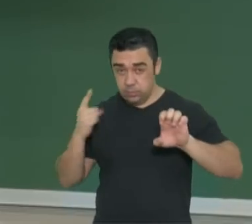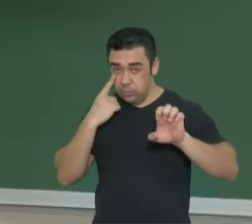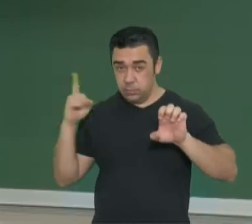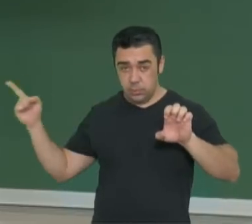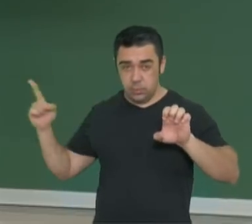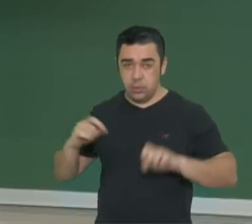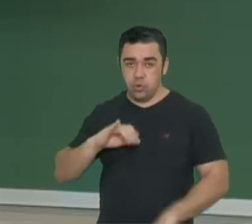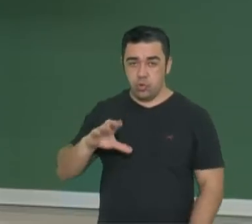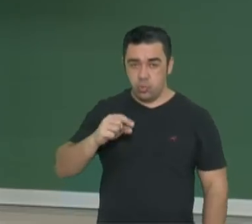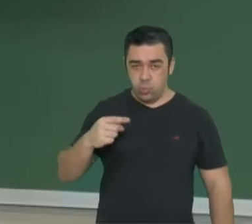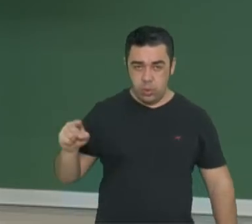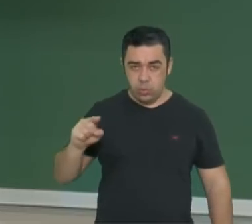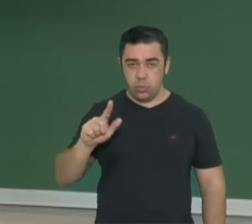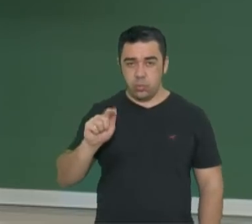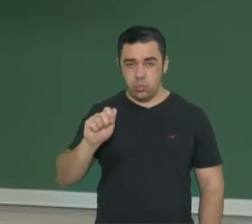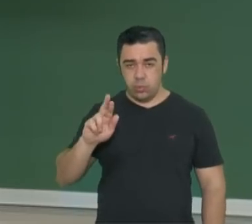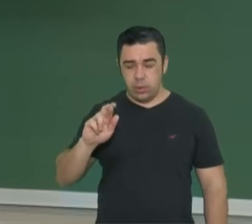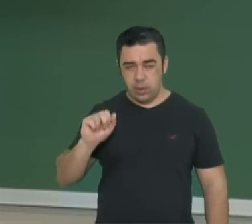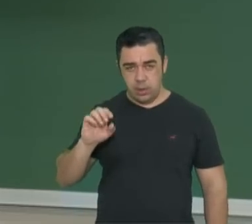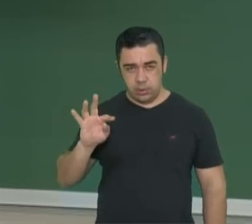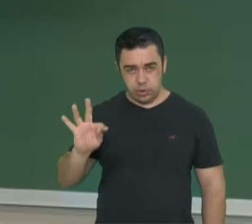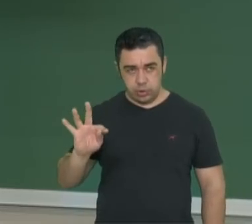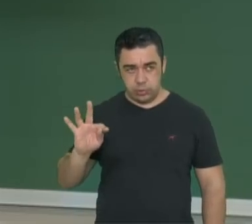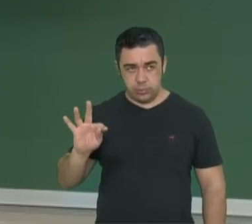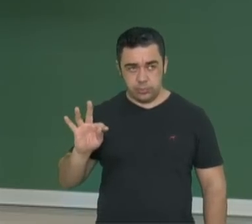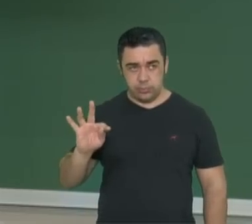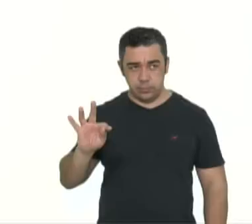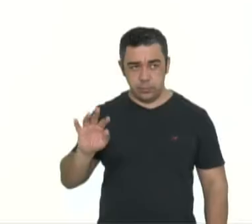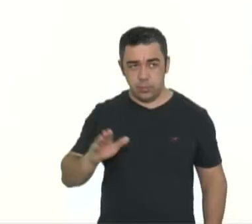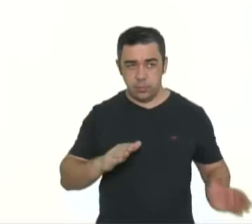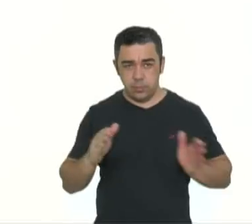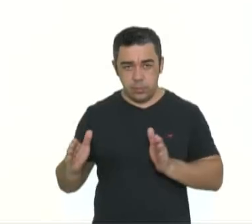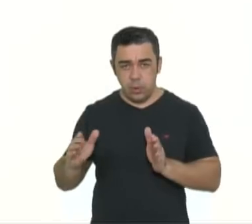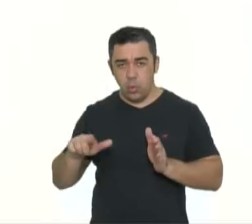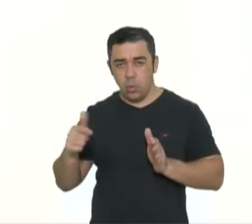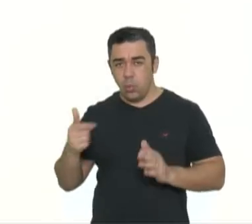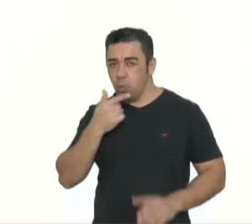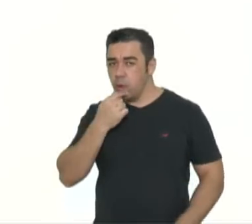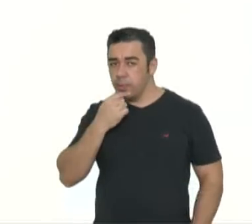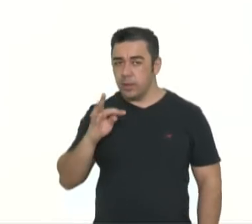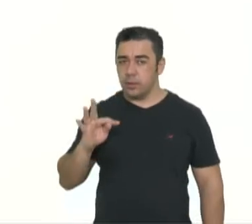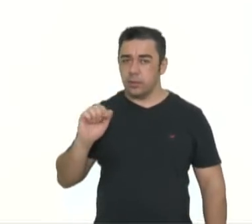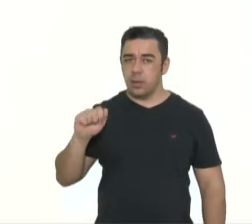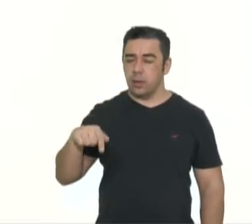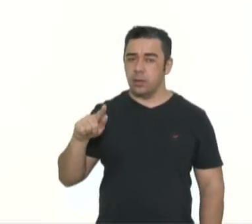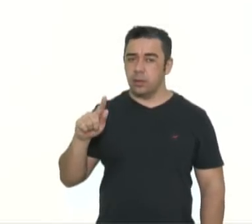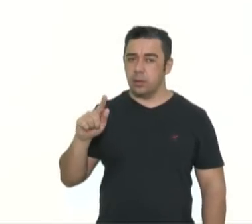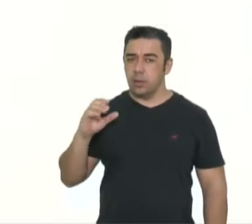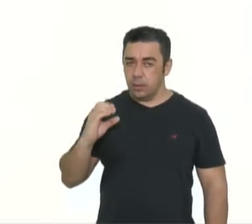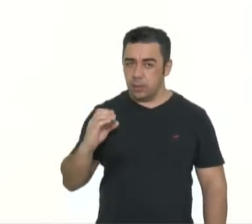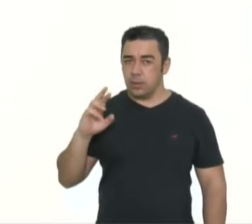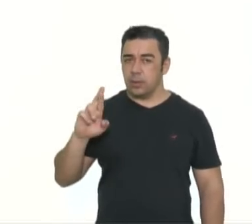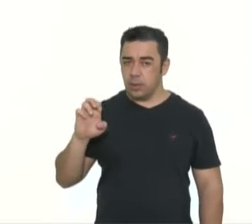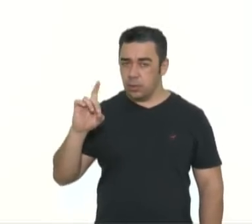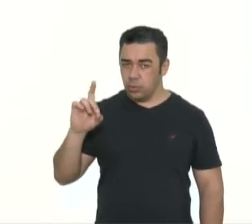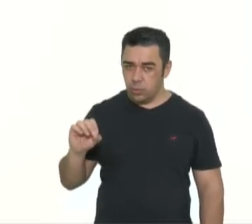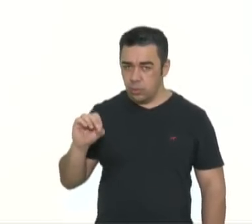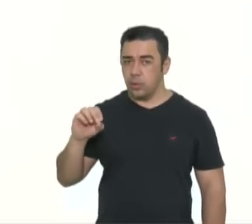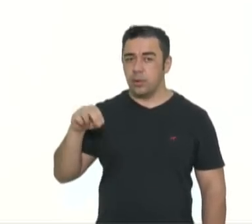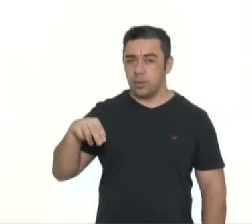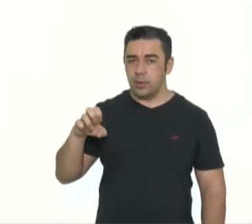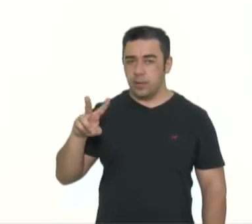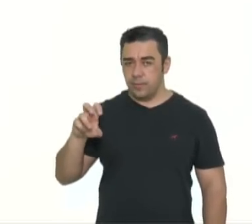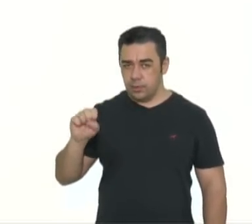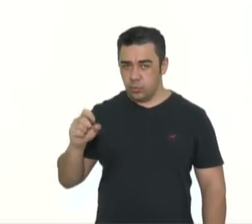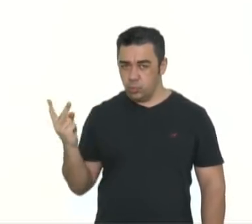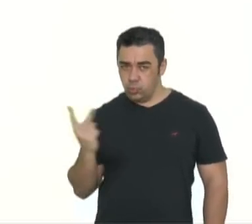o João Goulart e, de terno mais escuro, o Tancredo Neves. Os dois aqui, então, na